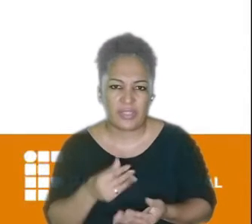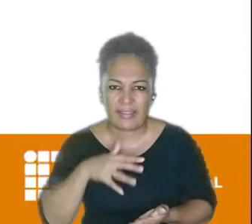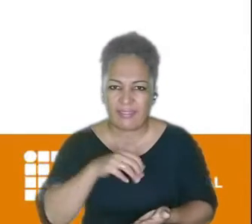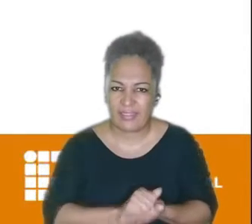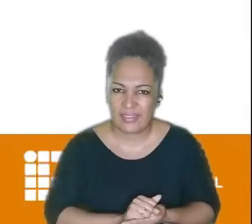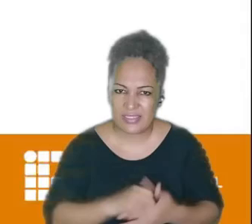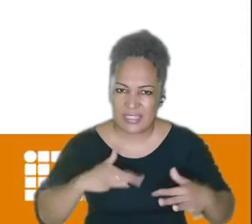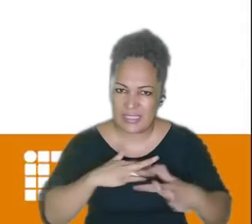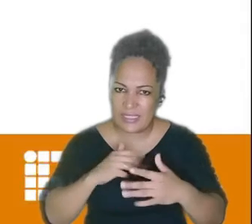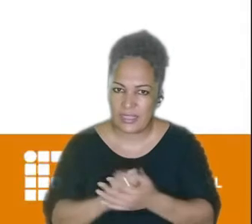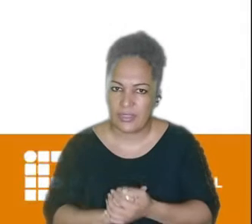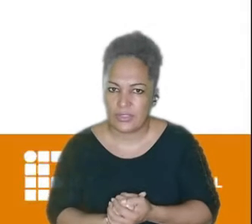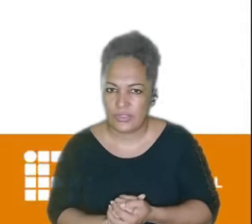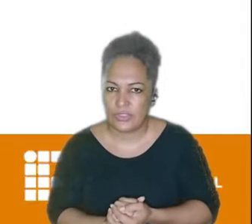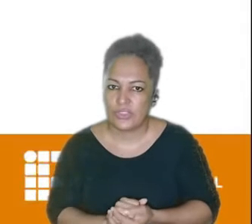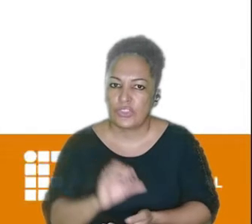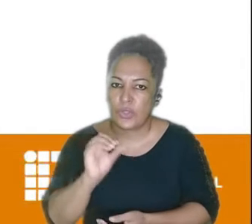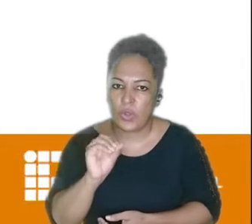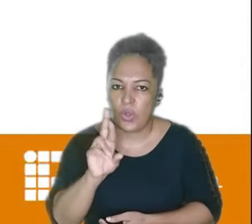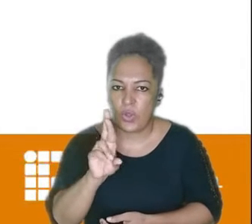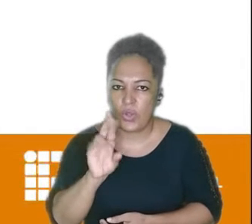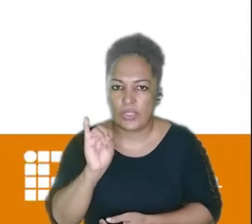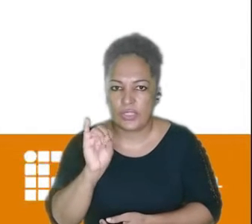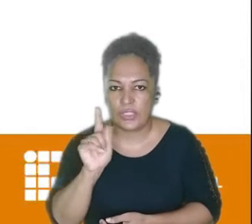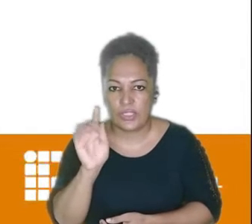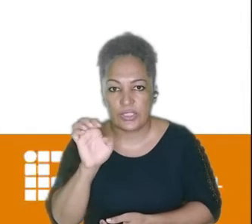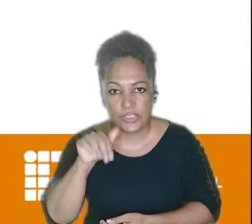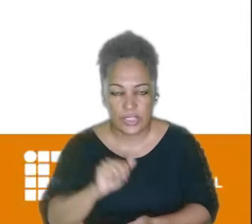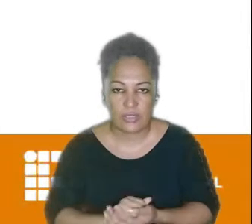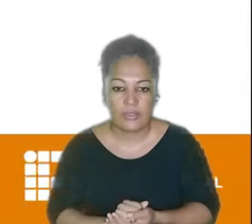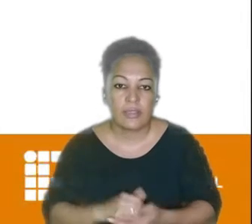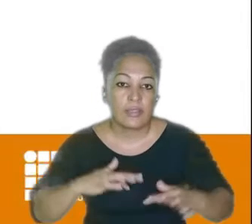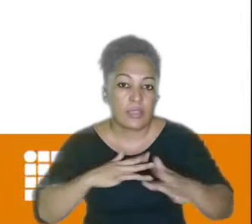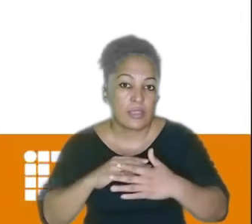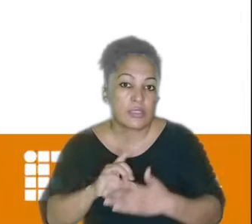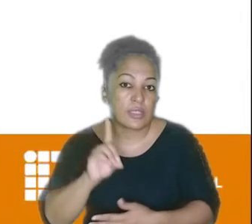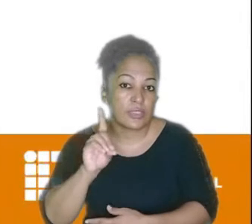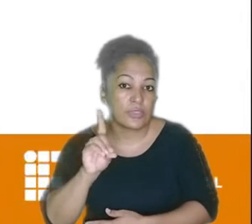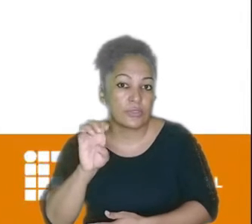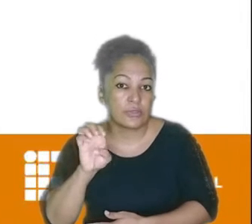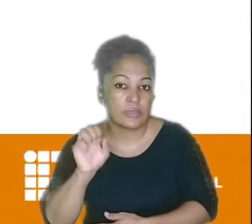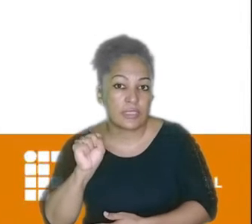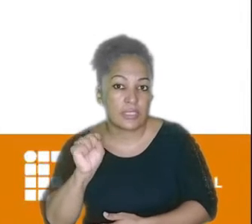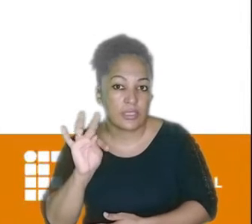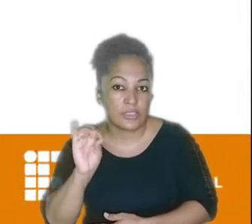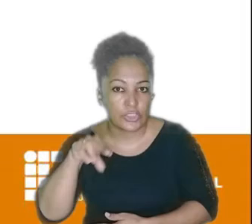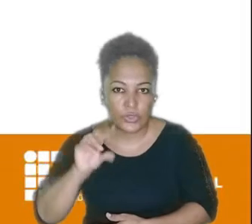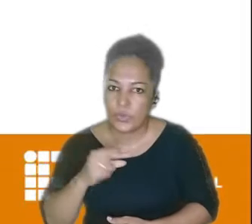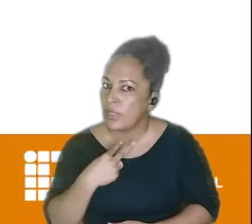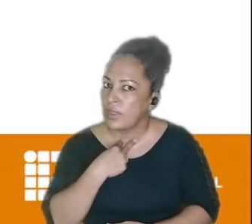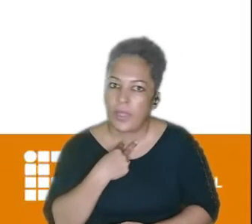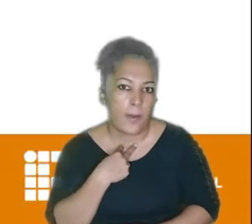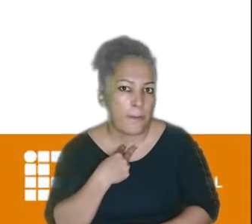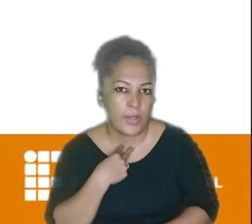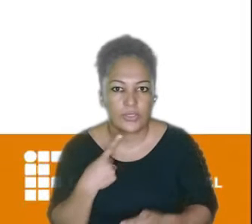não é cadastrar cidade, tem que ser cadastrar cidade de origem e cadastrar cidade de destino. Não pode